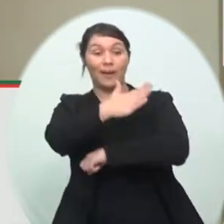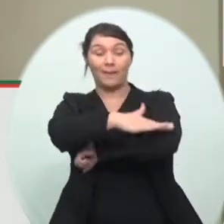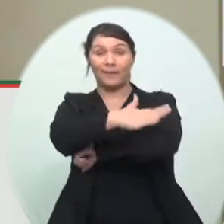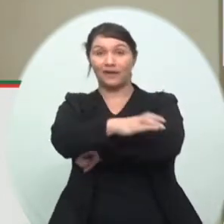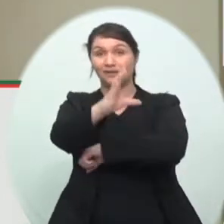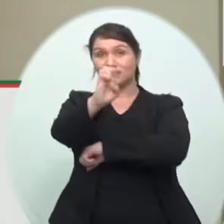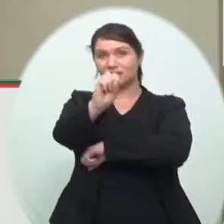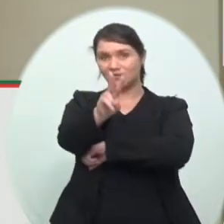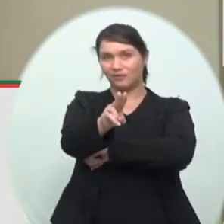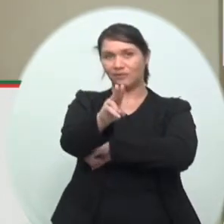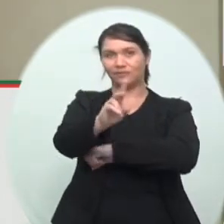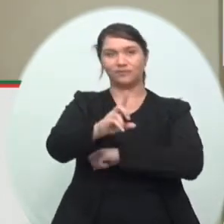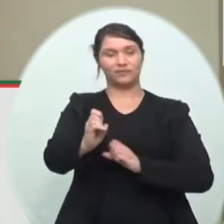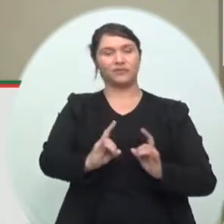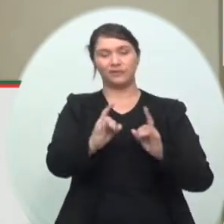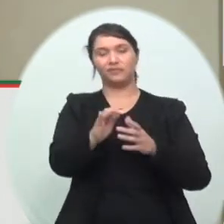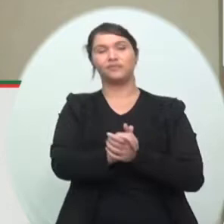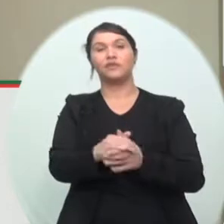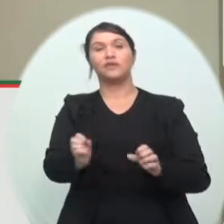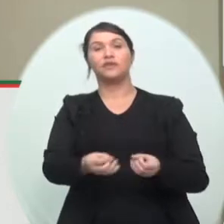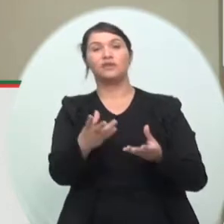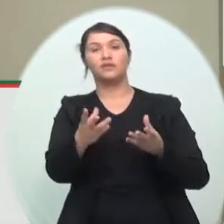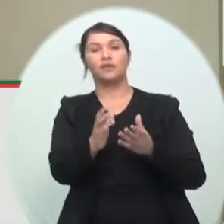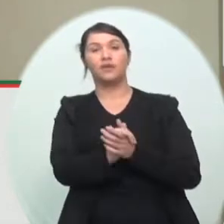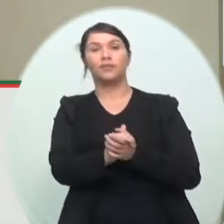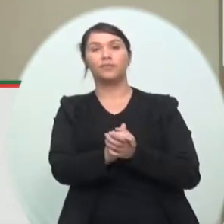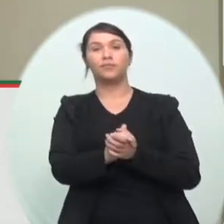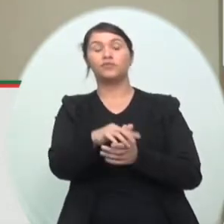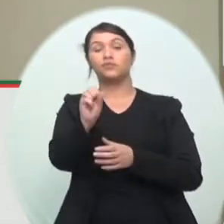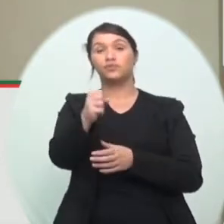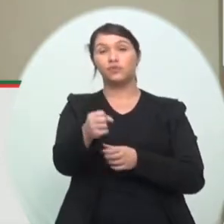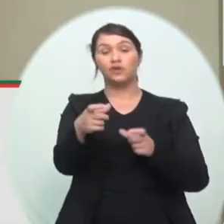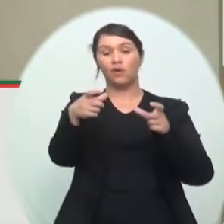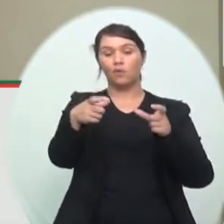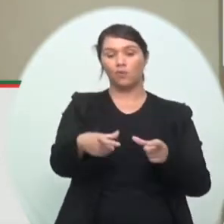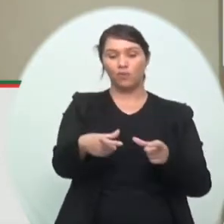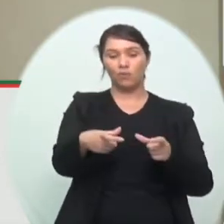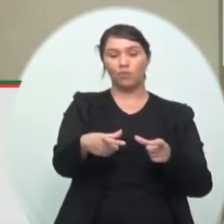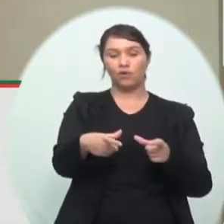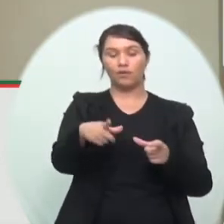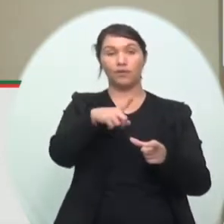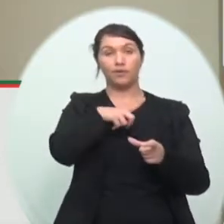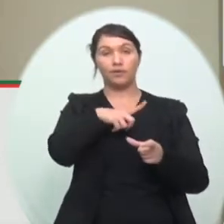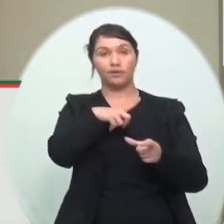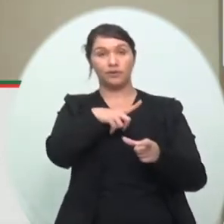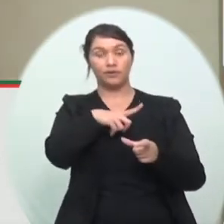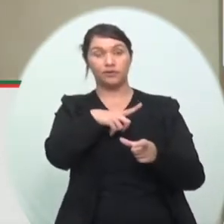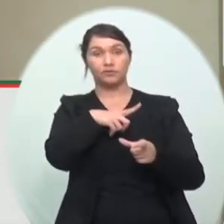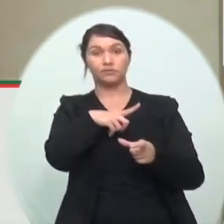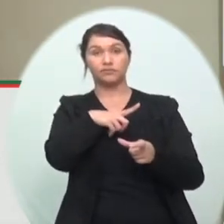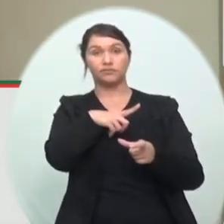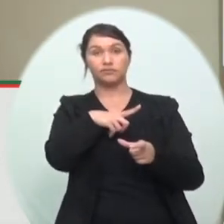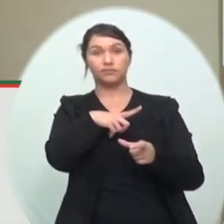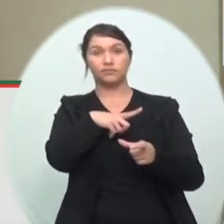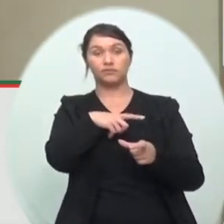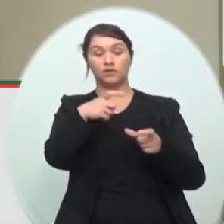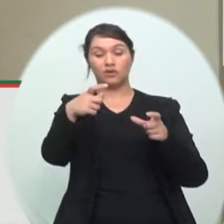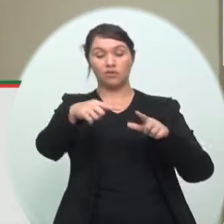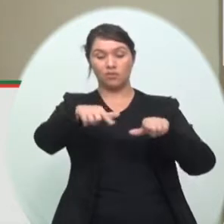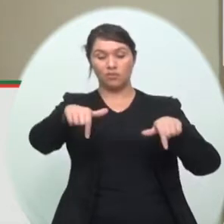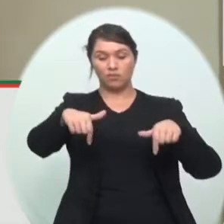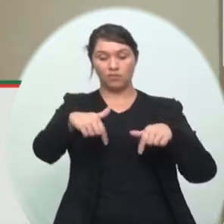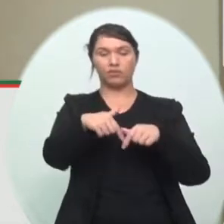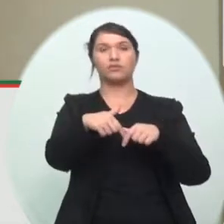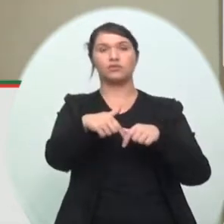talvez uma das melhores salas de cinema e teatro da cidade de Criciúma, foi instalada naquele local. Tem uma quadra